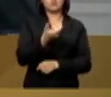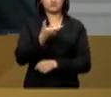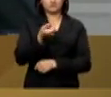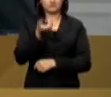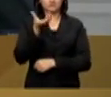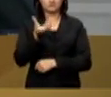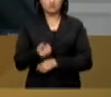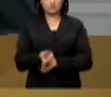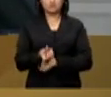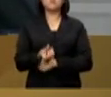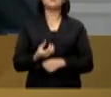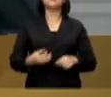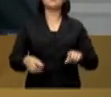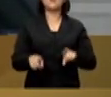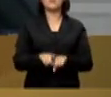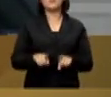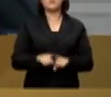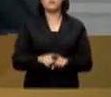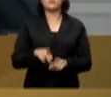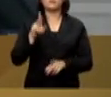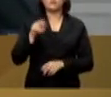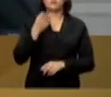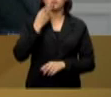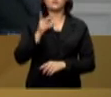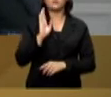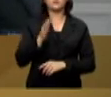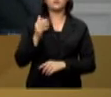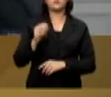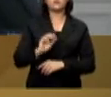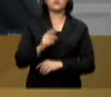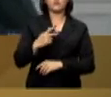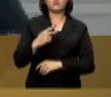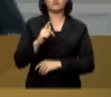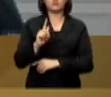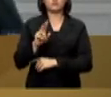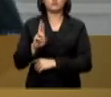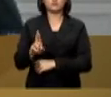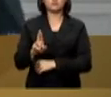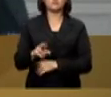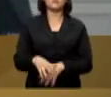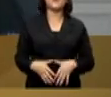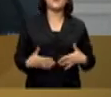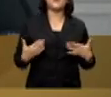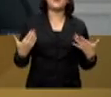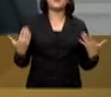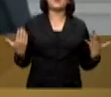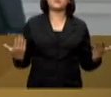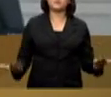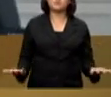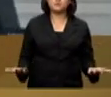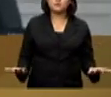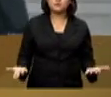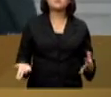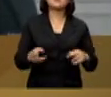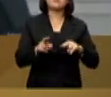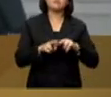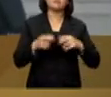também se manifestou a Procuradoria-Geral da República. Então, presidente, diante